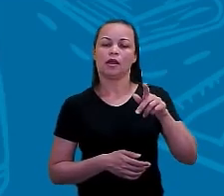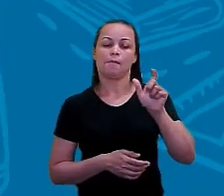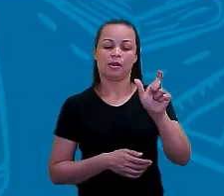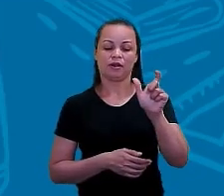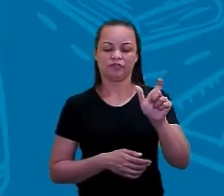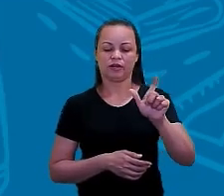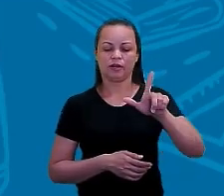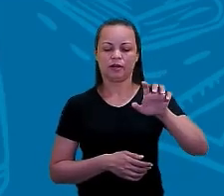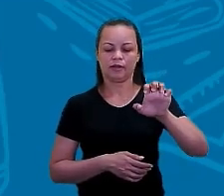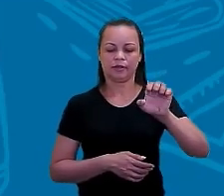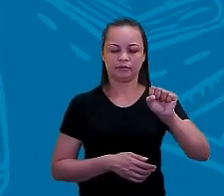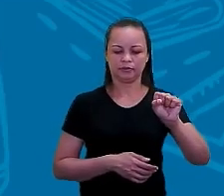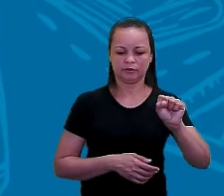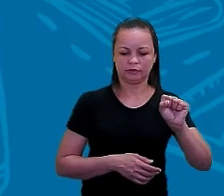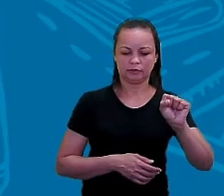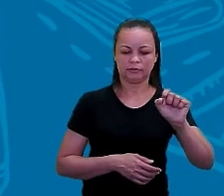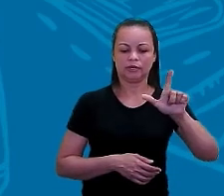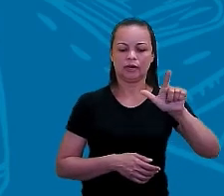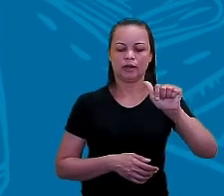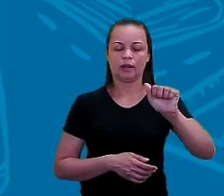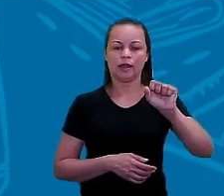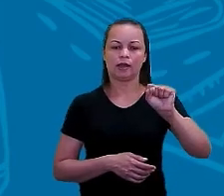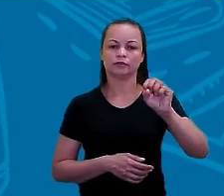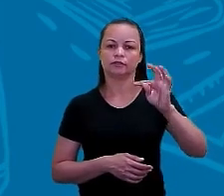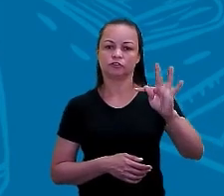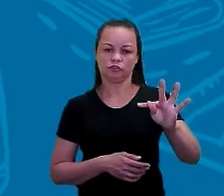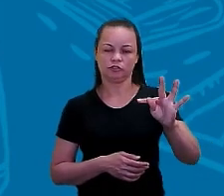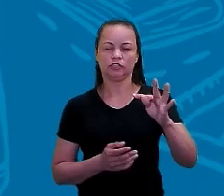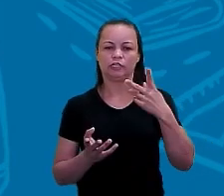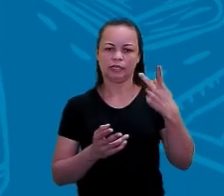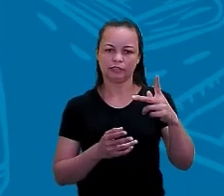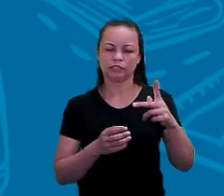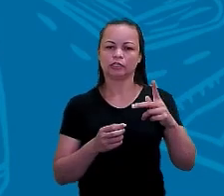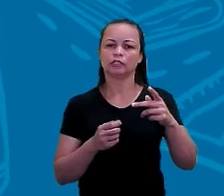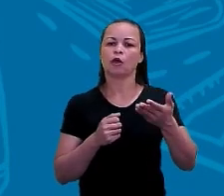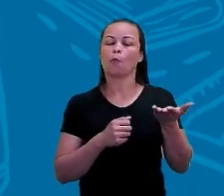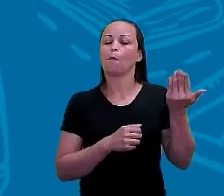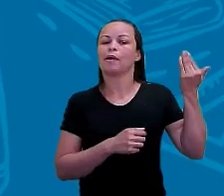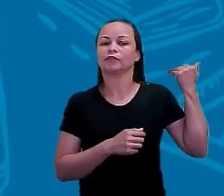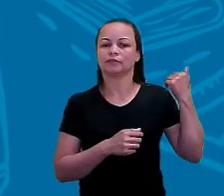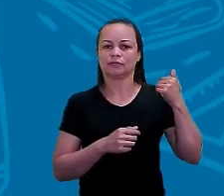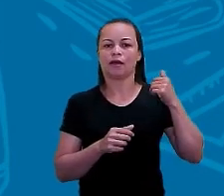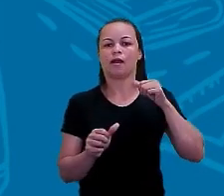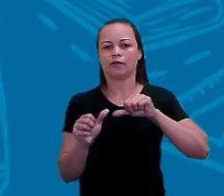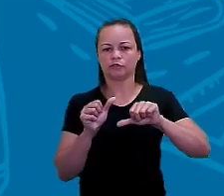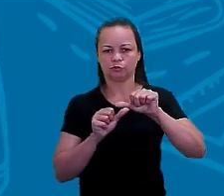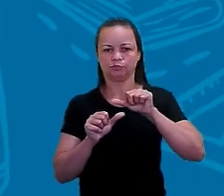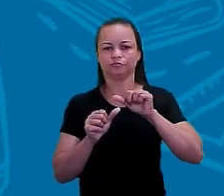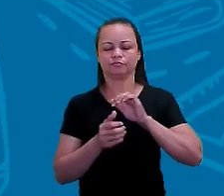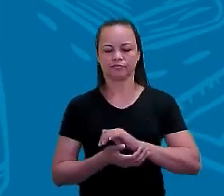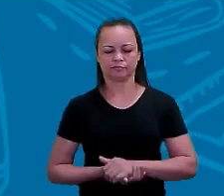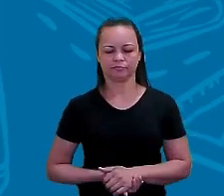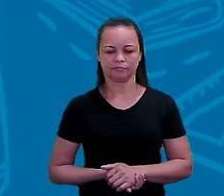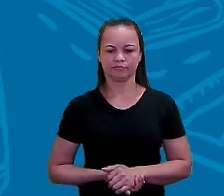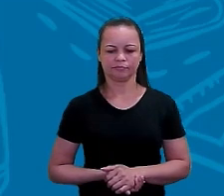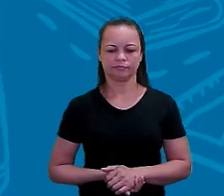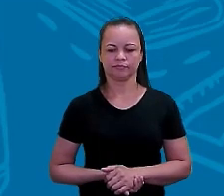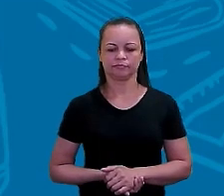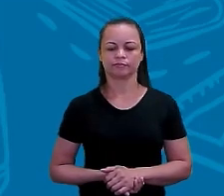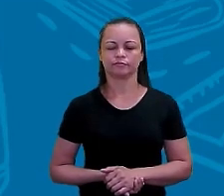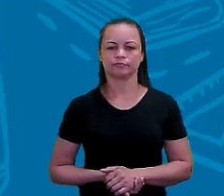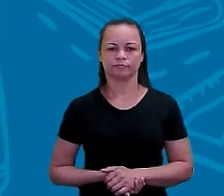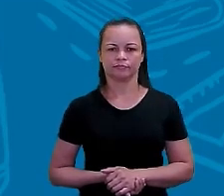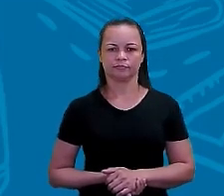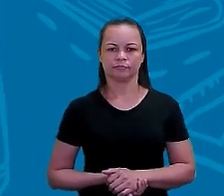aparecer, então está indicando o passado. Então o termo que vem logo após, você traduz ele para o passado. Now it's your